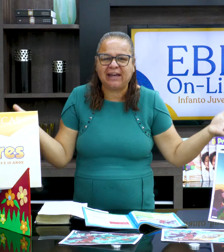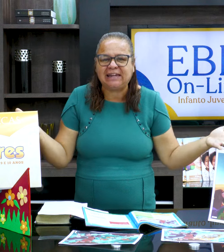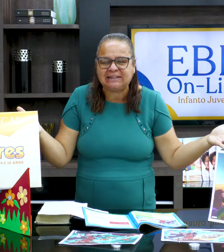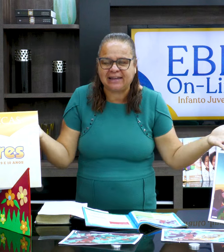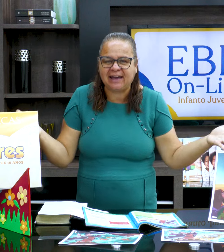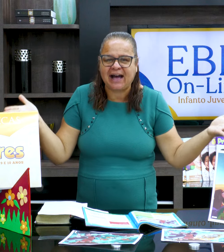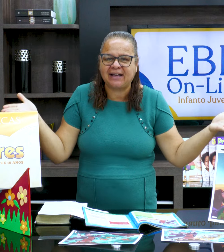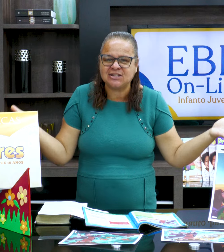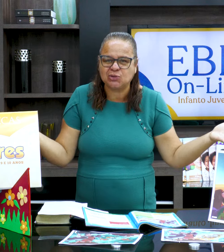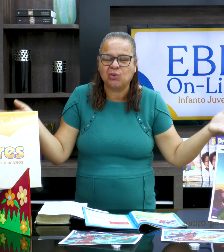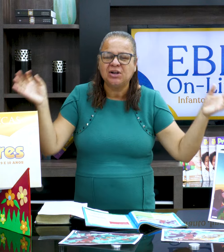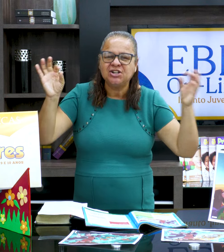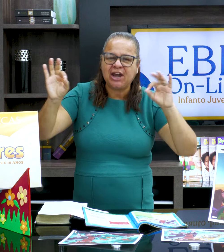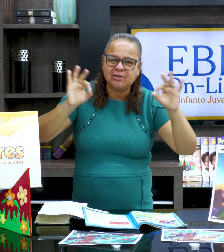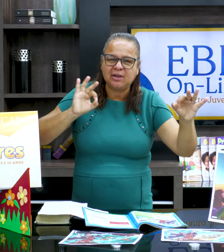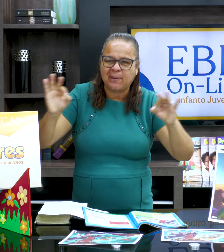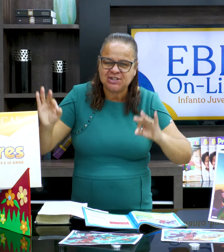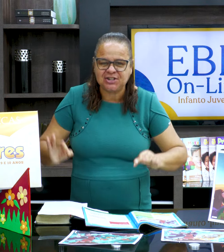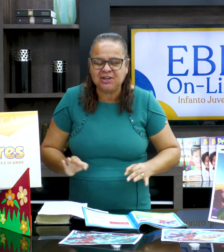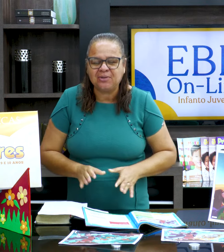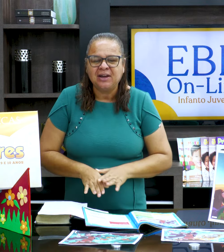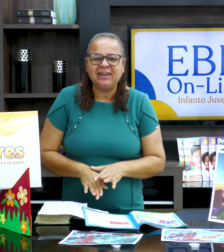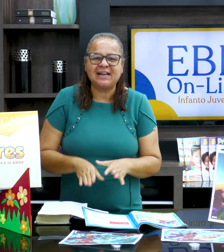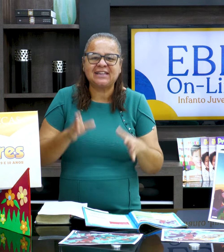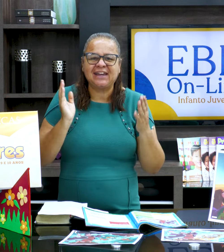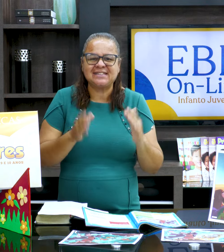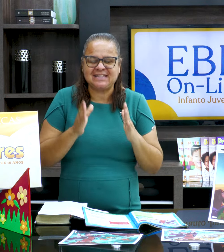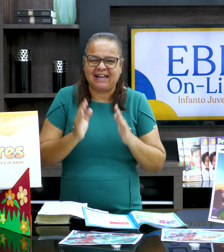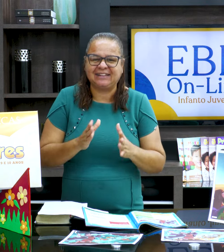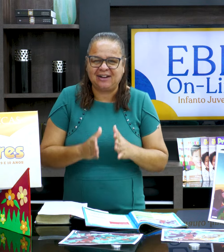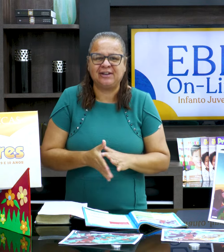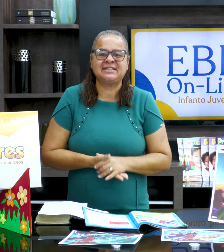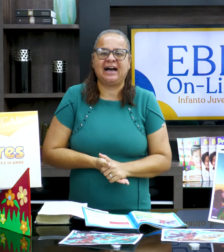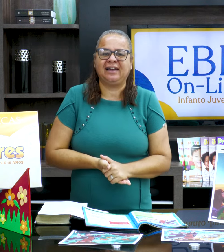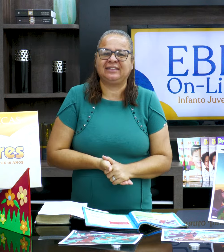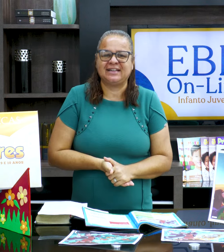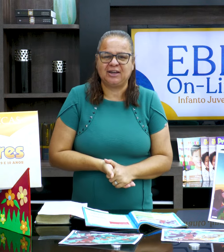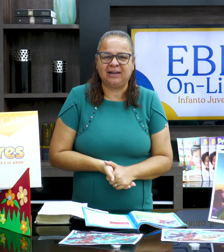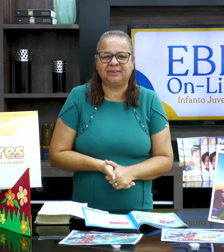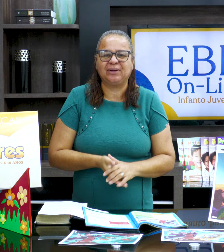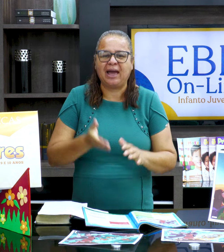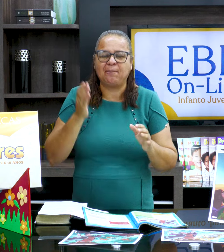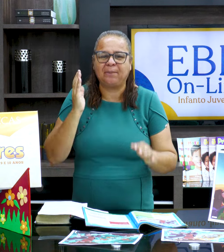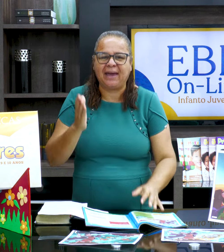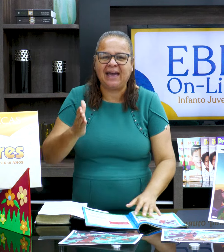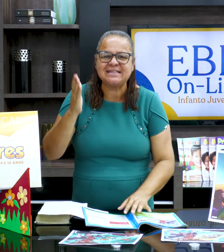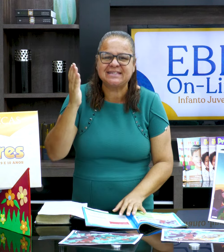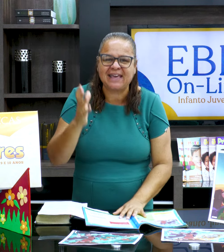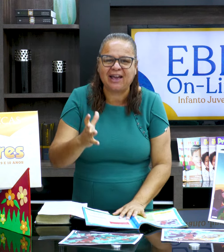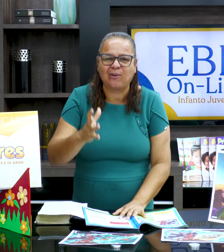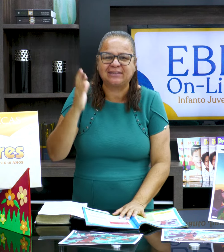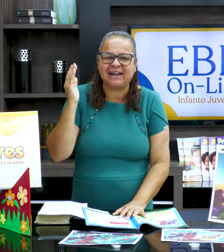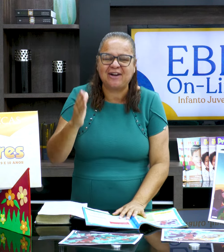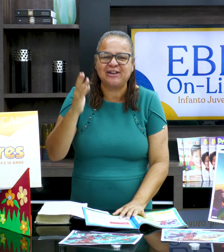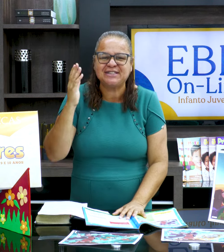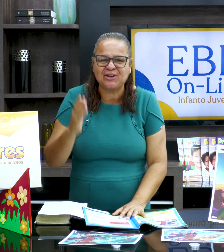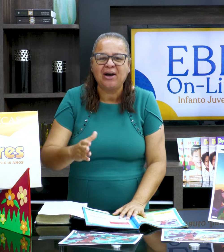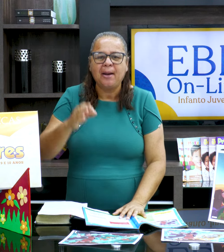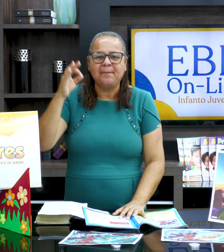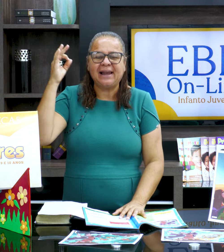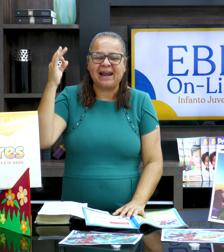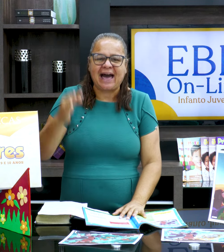abrir o tnt azul cheio de peixinho e as Crianças atravessarem tá certo é pé seco